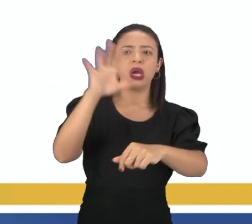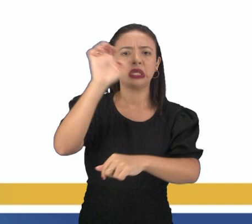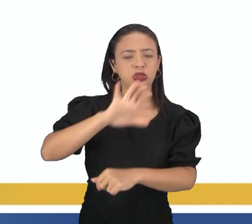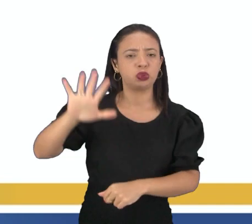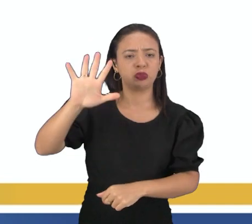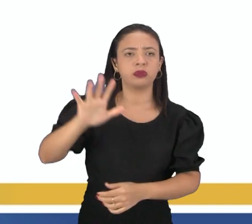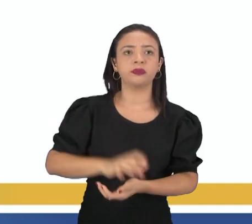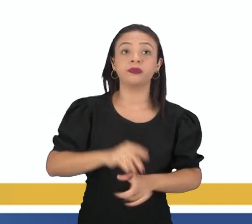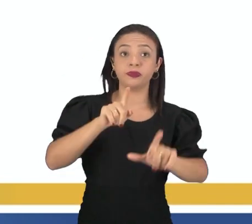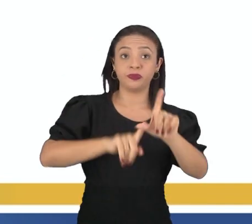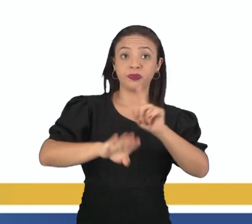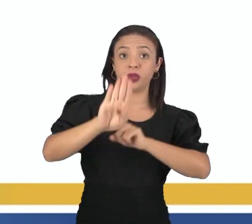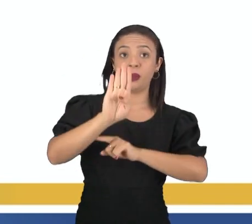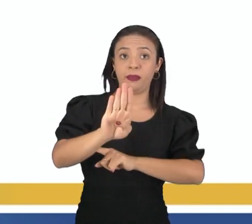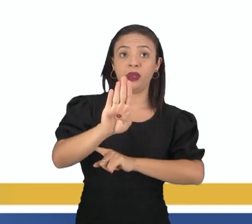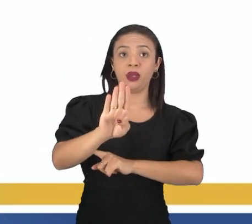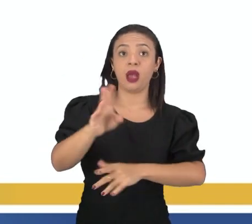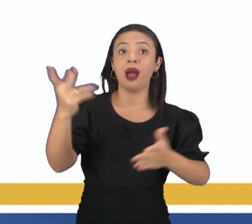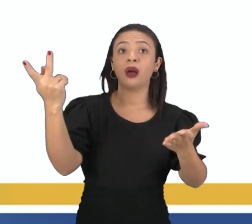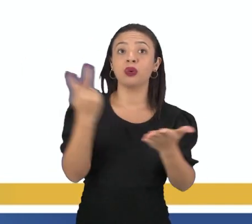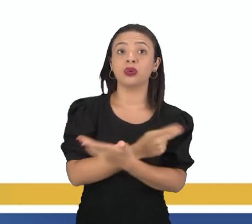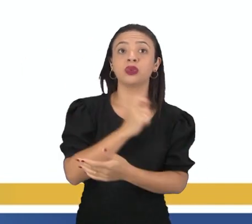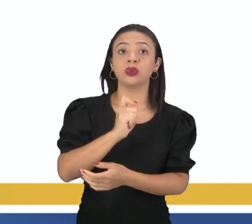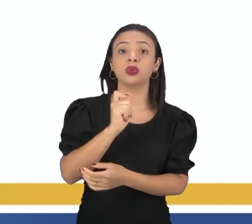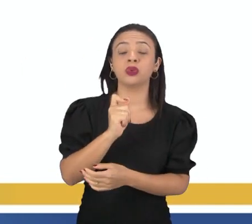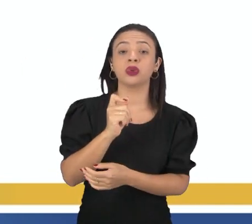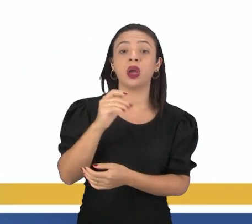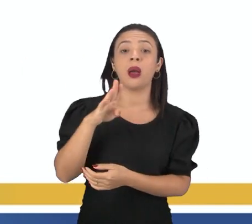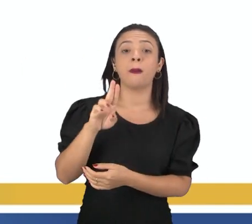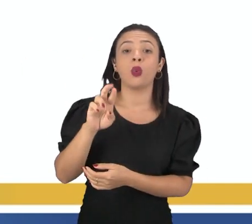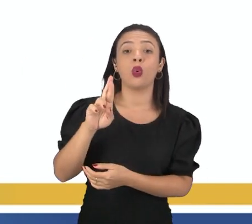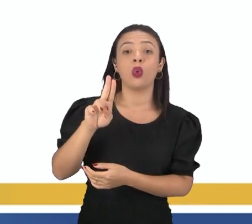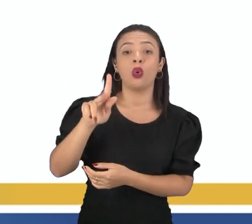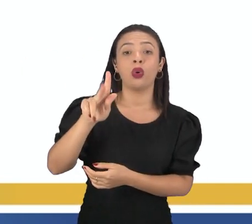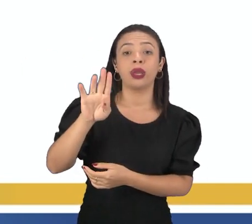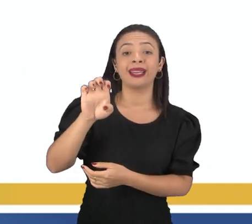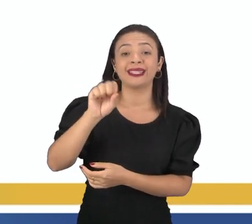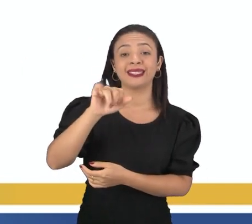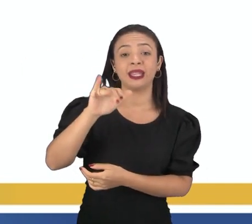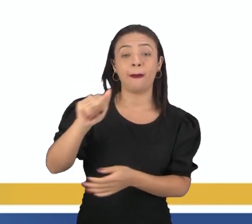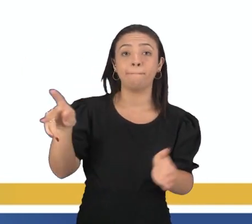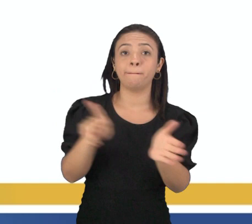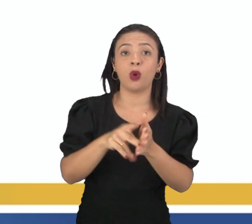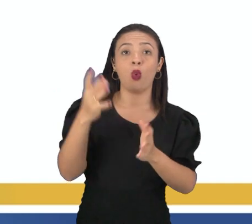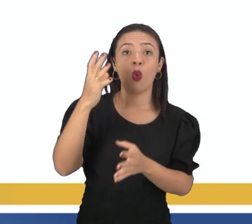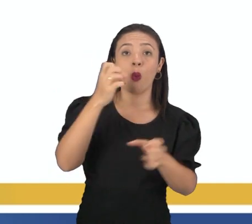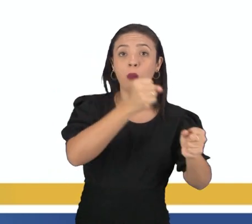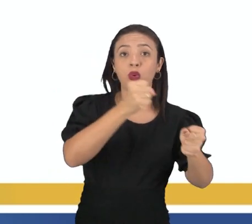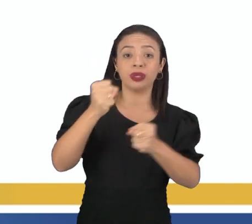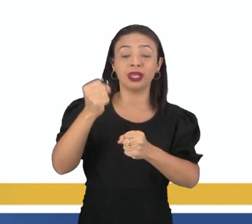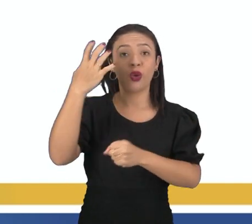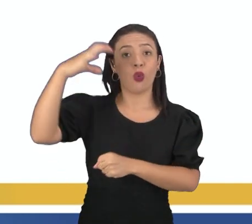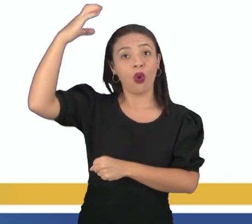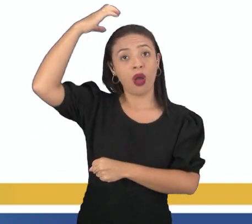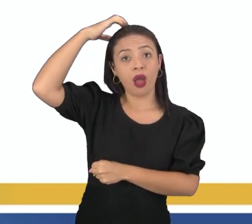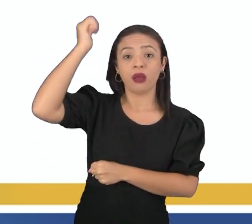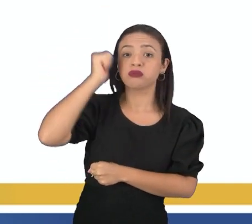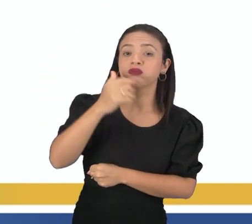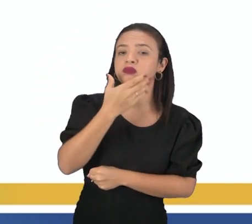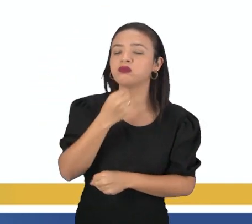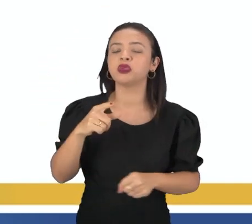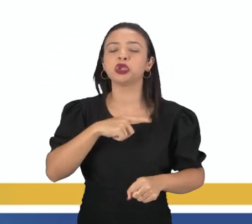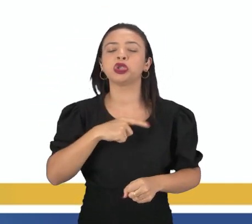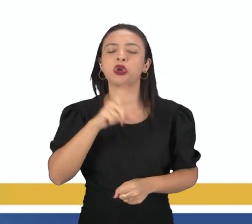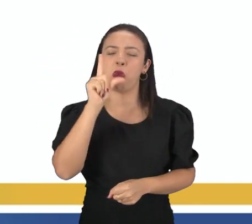europeus. Letra B, no qual a nascente burguesia ocupou o poder e os reis e rainhas tinham pouco